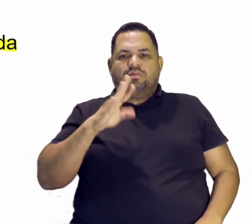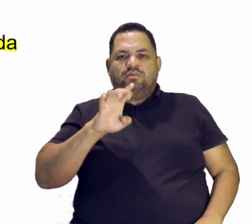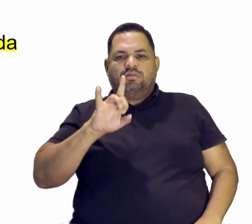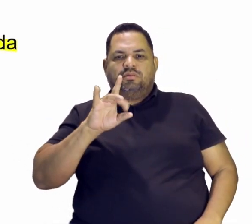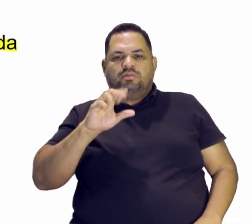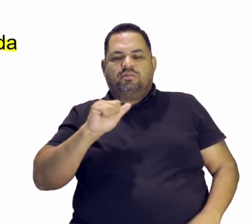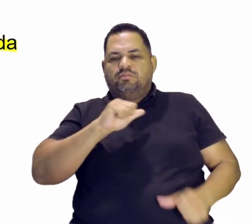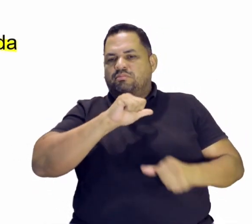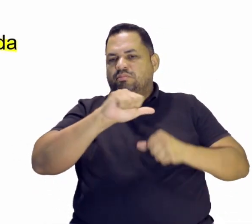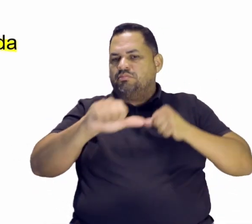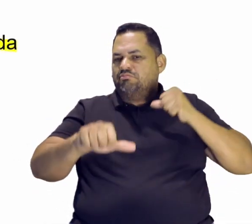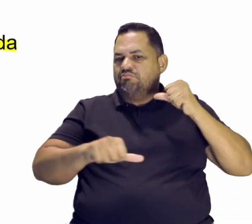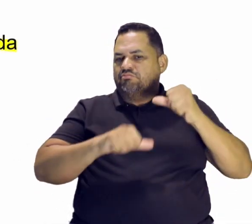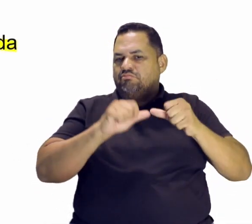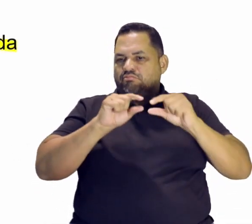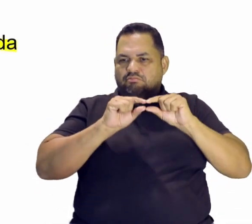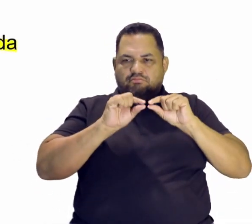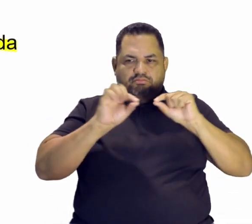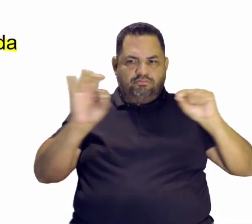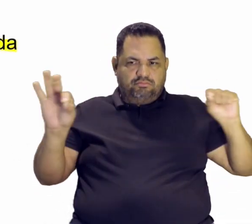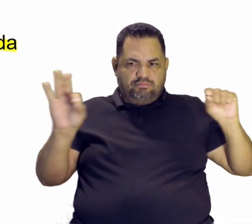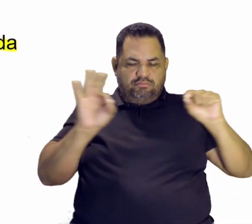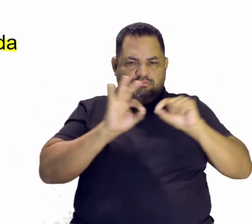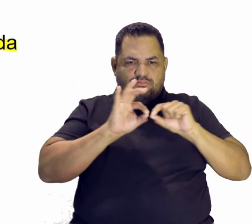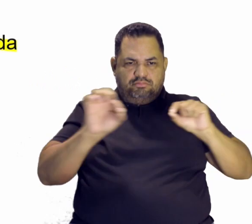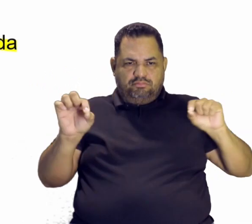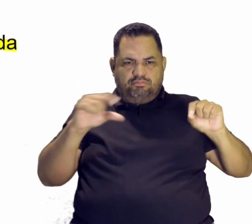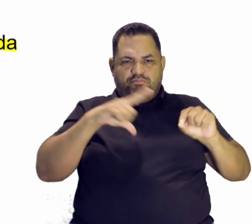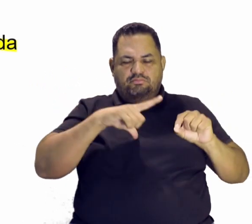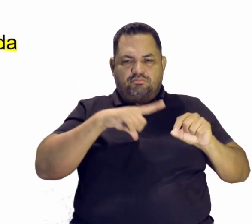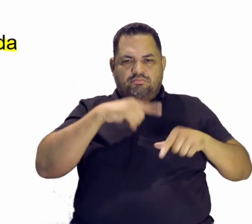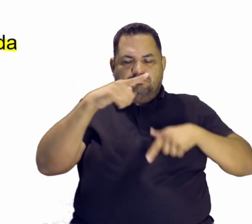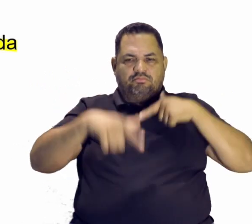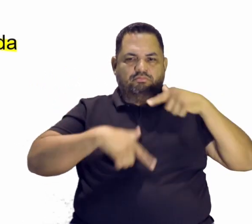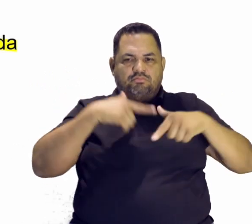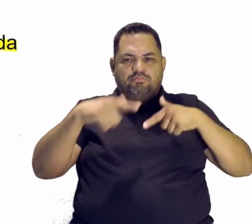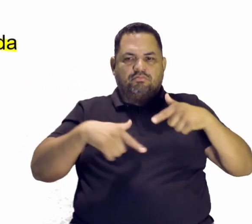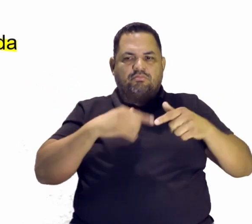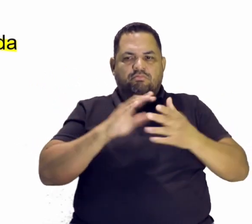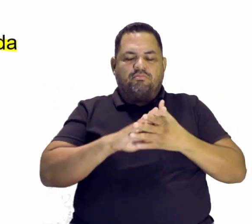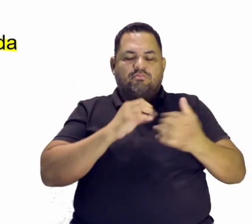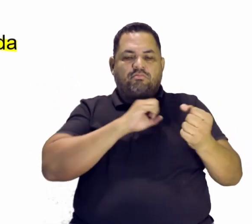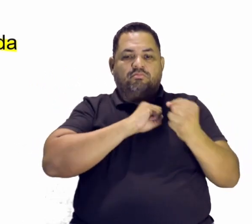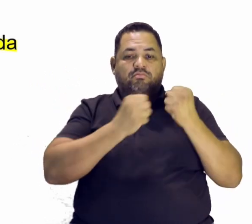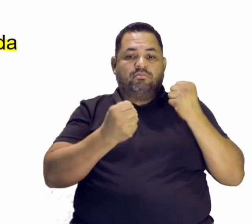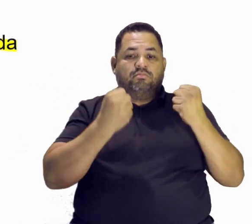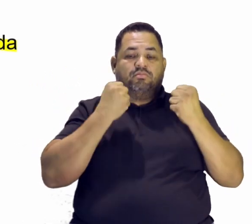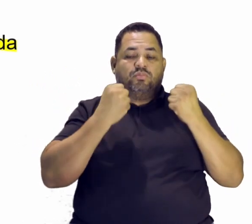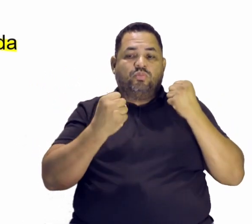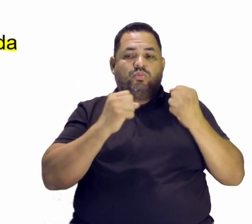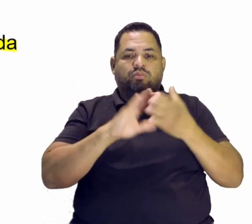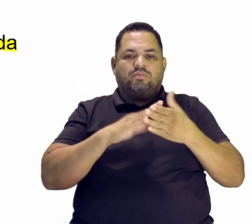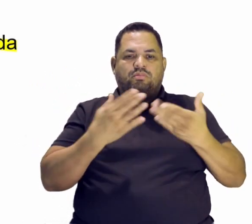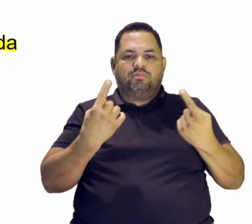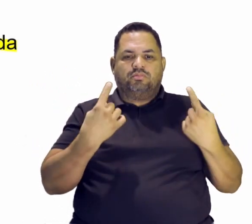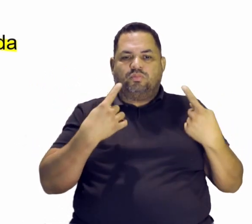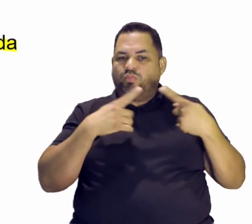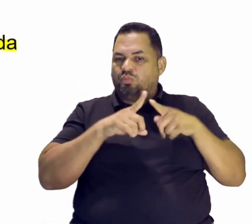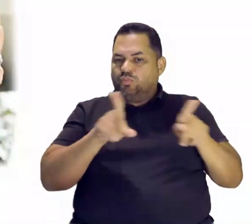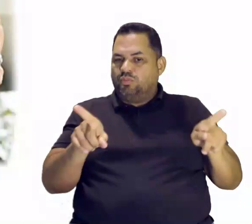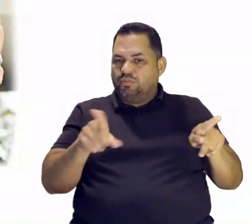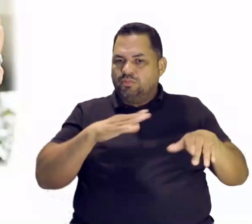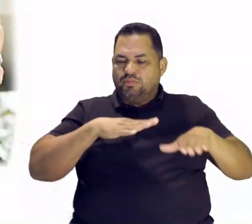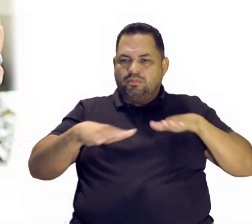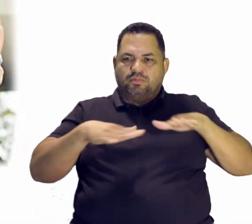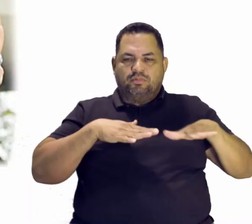muda, né, com relação ao comprimento, e eu tenho aí a produção de um músculo ativo igual à resistência que se opõe a esse movimento,